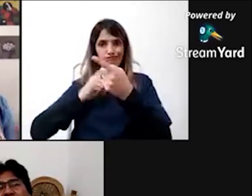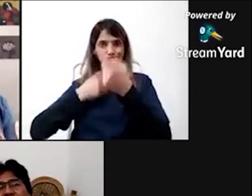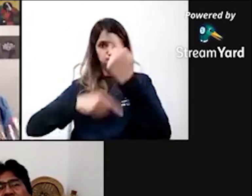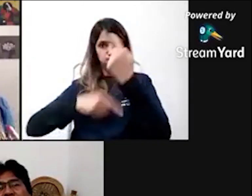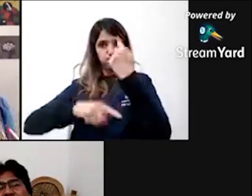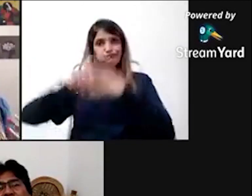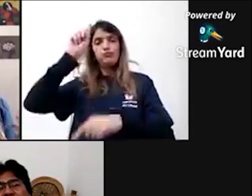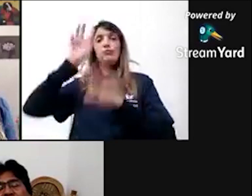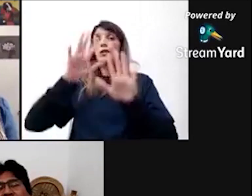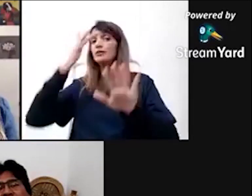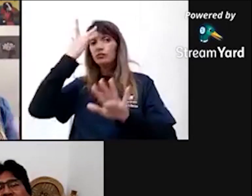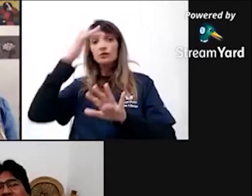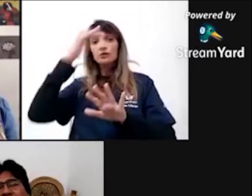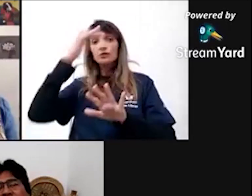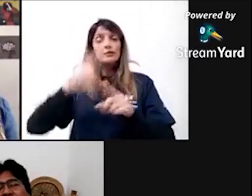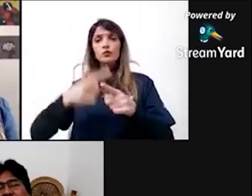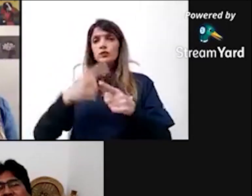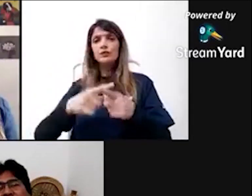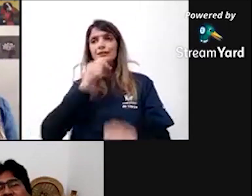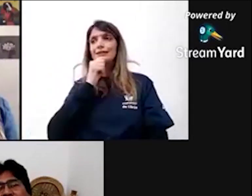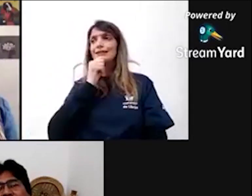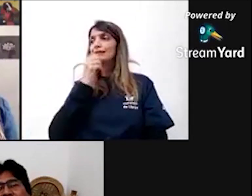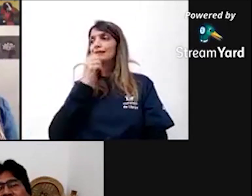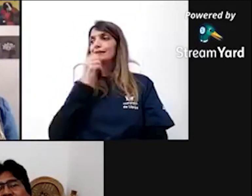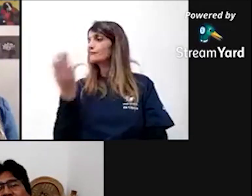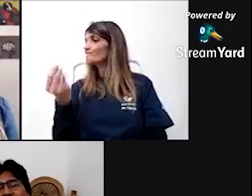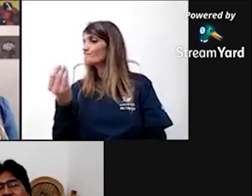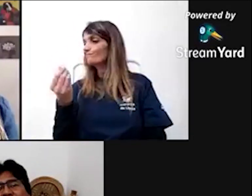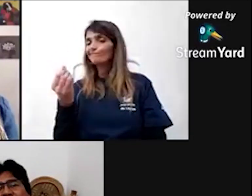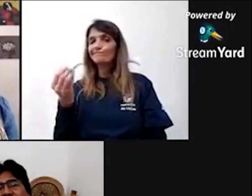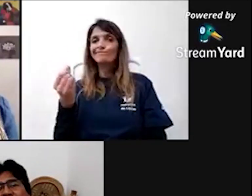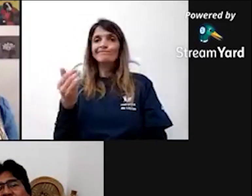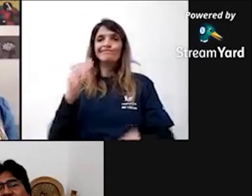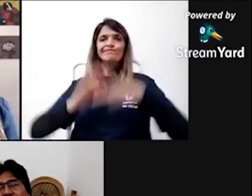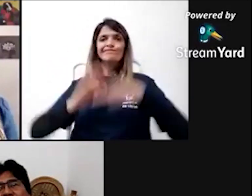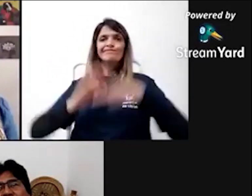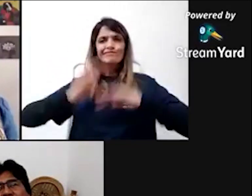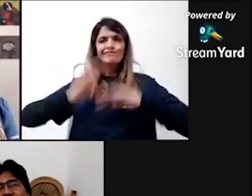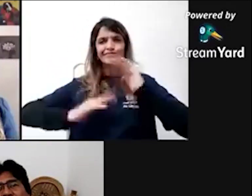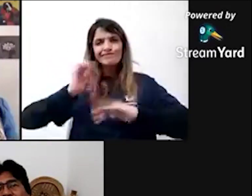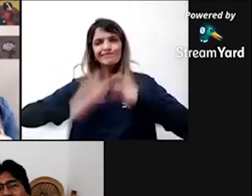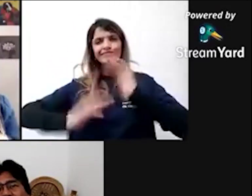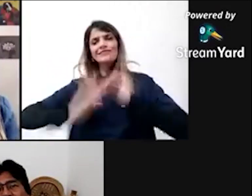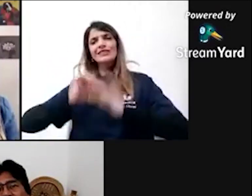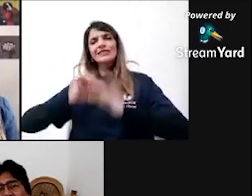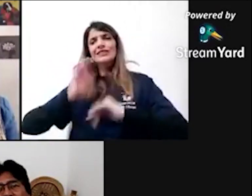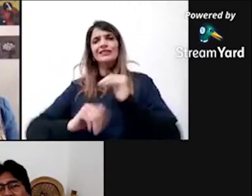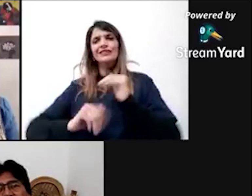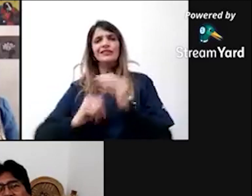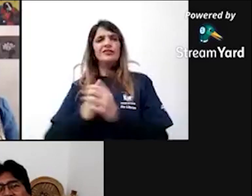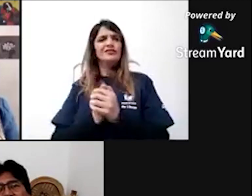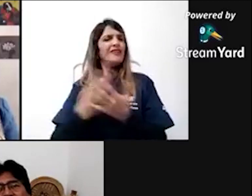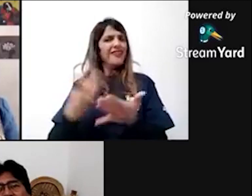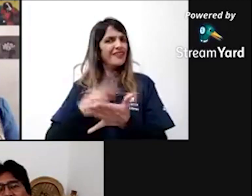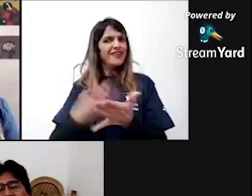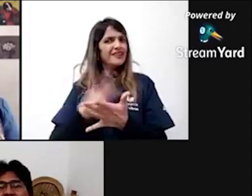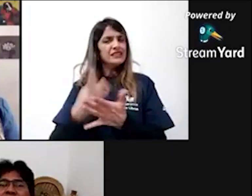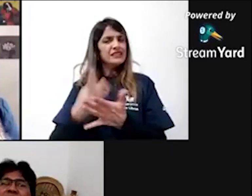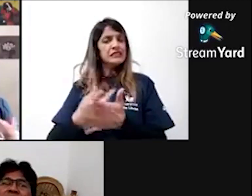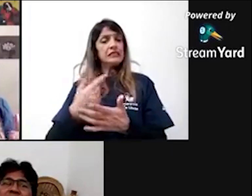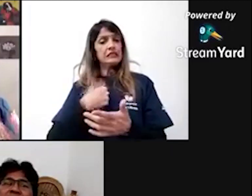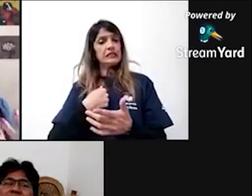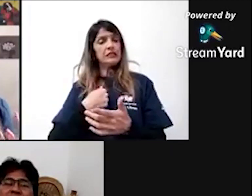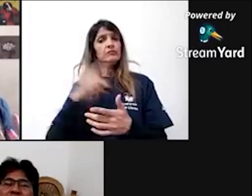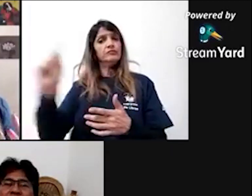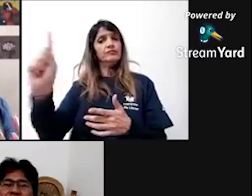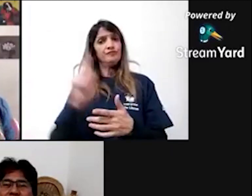que ainda a gente se depara com práticas que são muito estereotipadas. E eu me coloco no lugar das